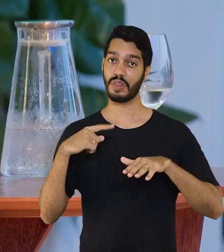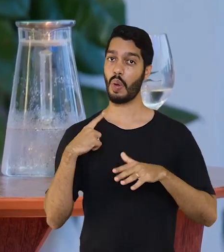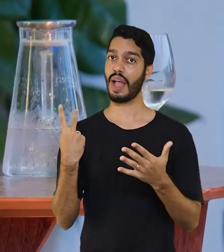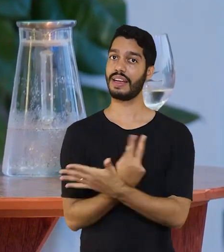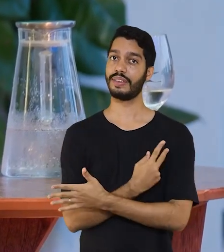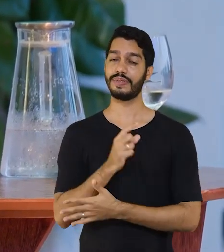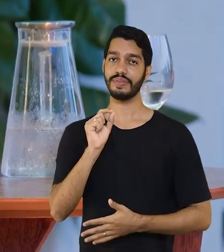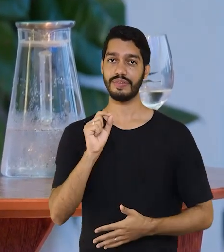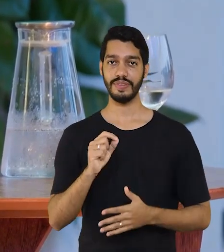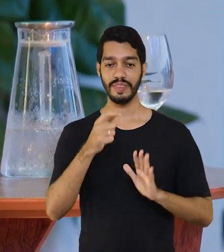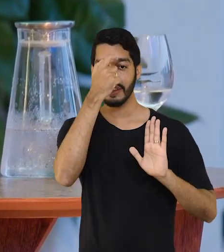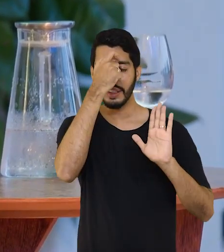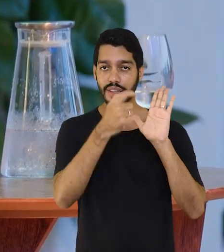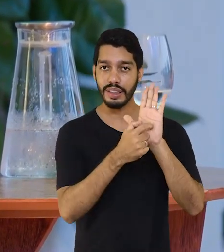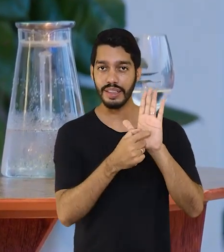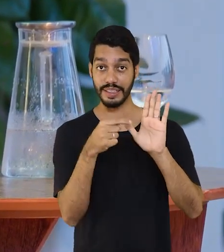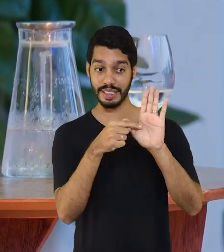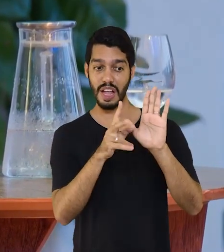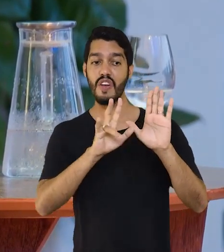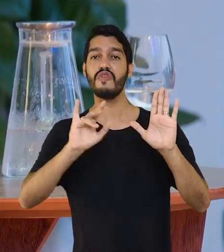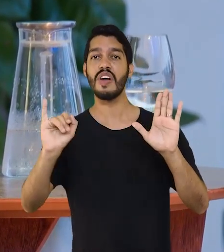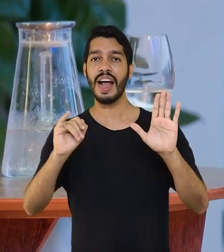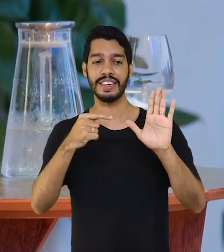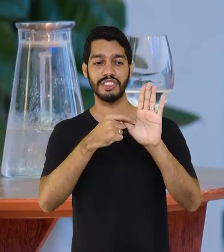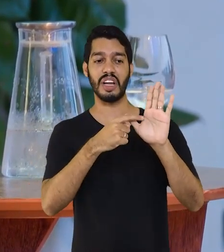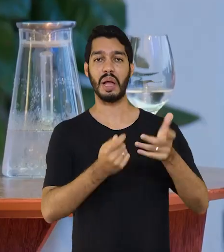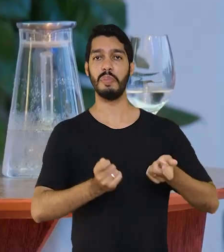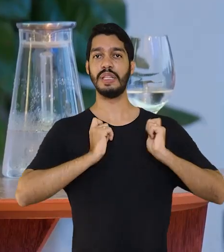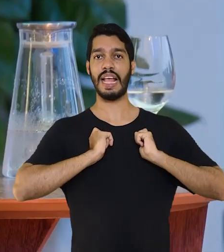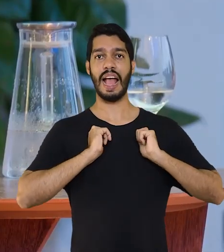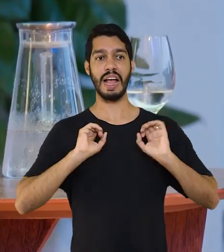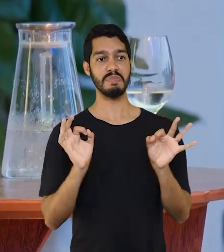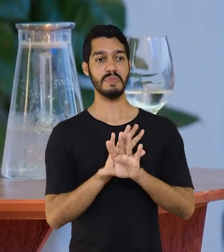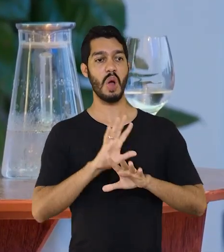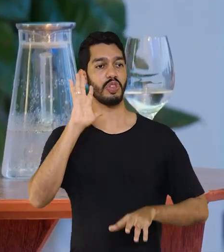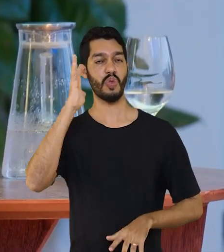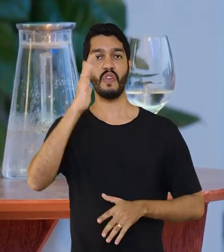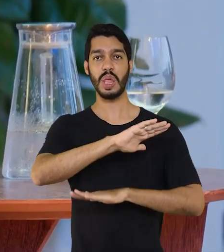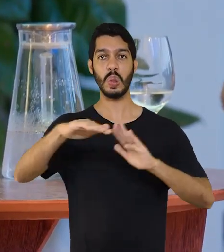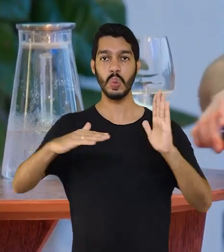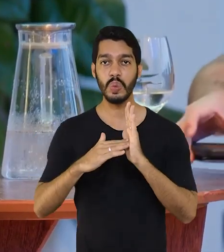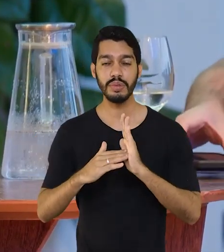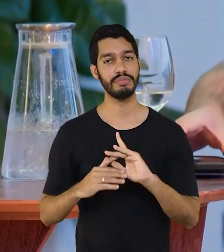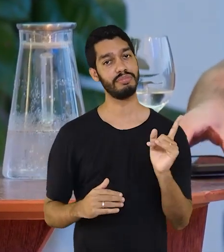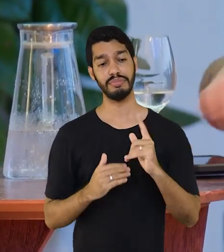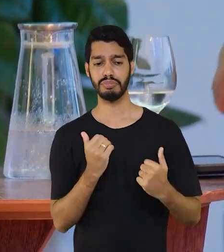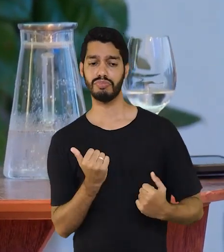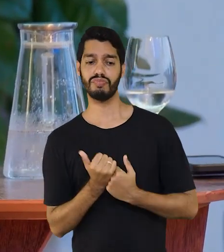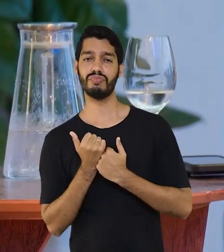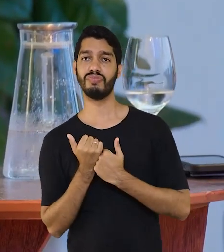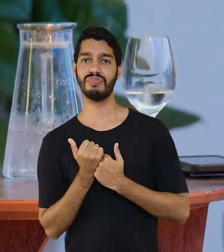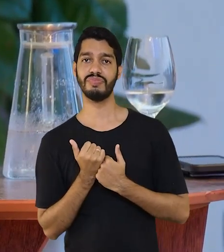gente achar que a inteligência artificial ela vai ser uma varinha mágica. Ela não vai ser varinha mágica, ela é